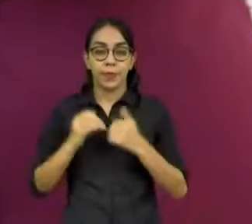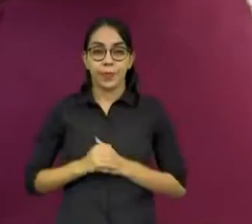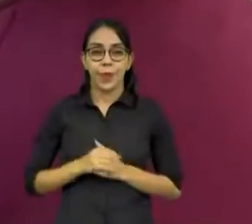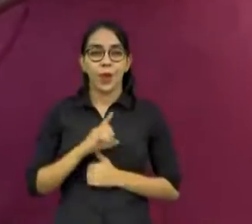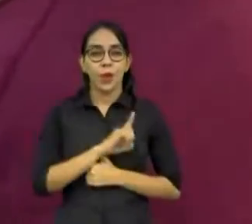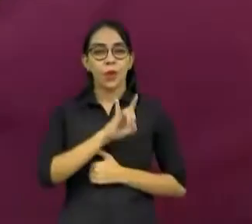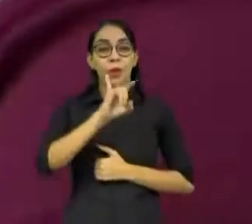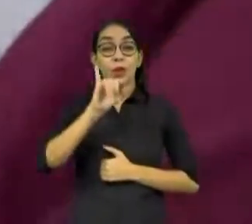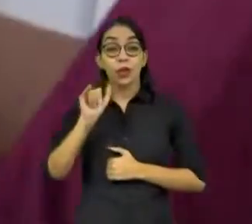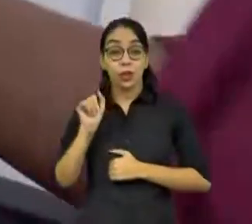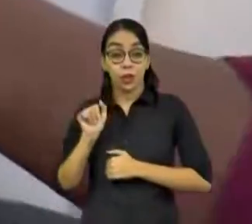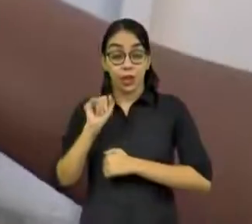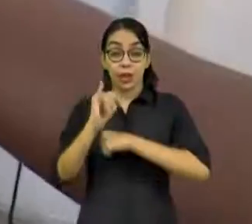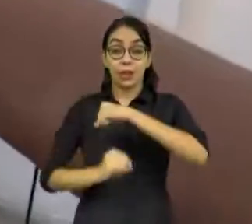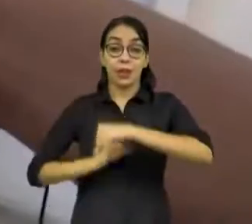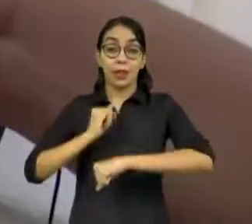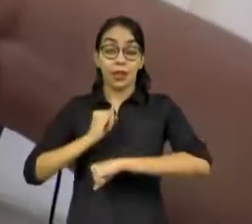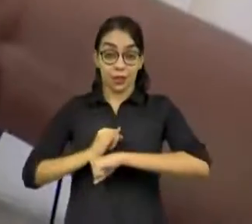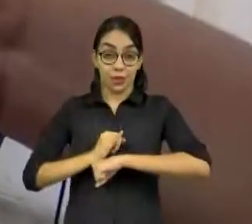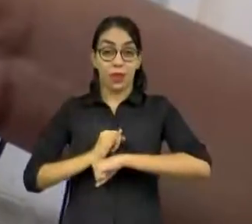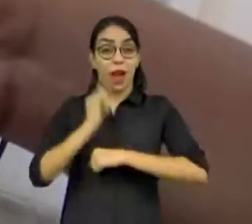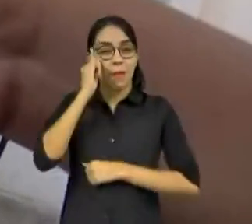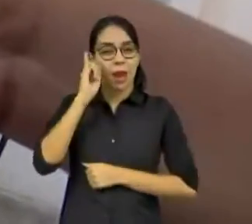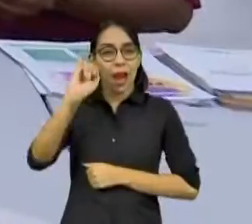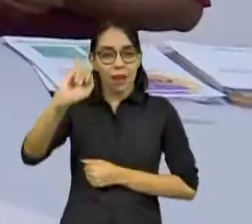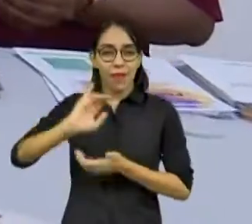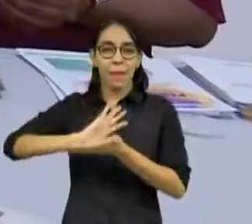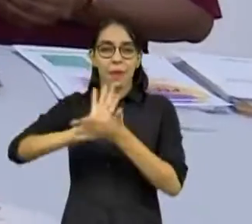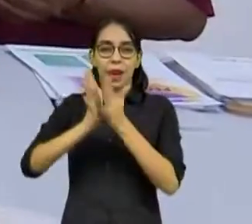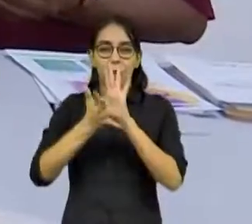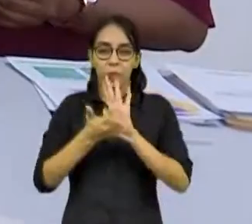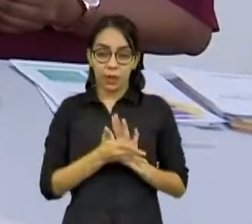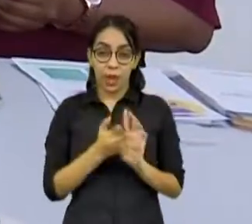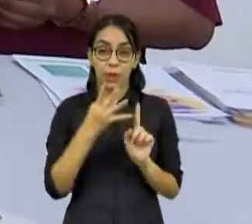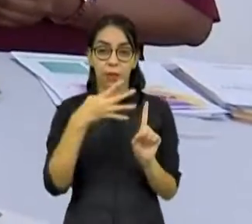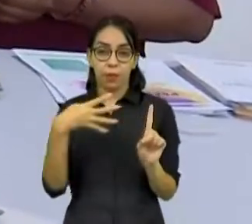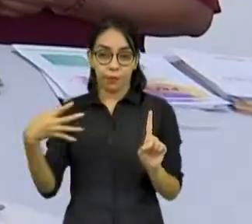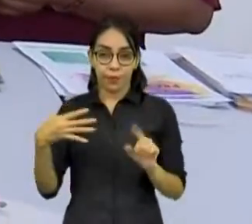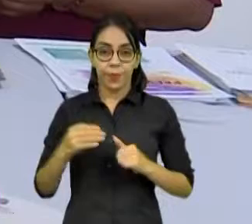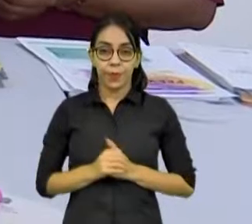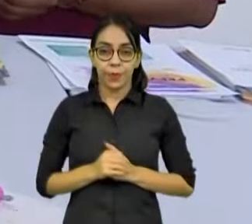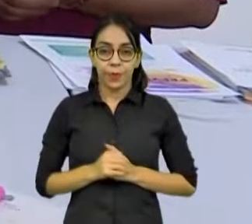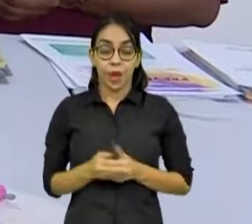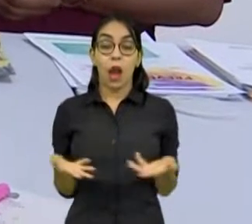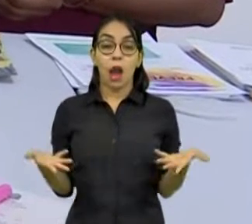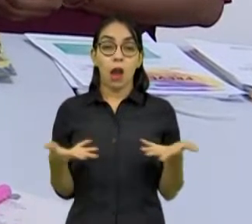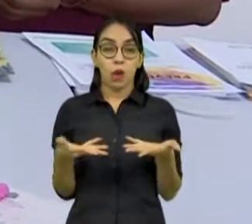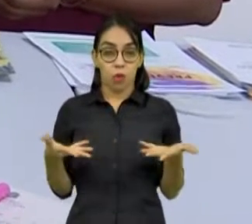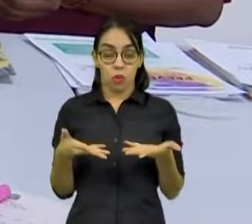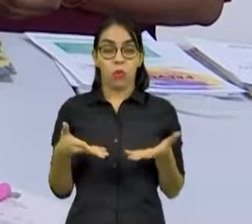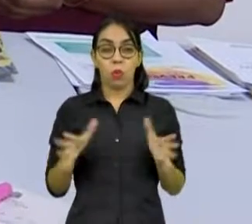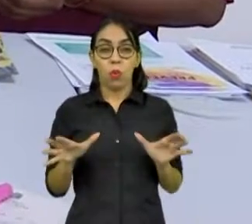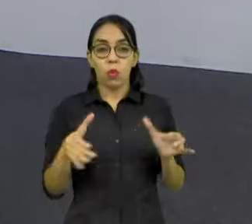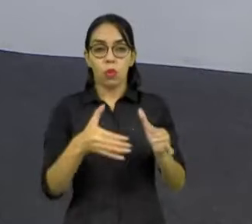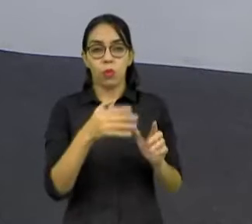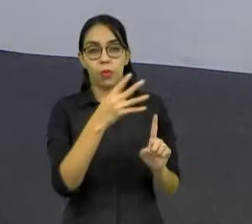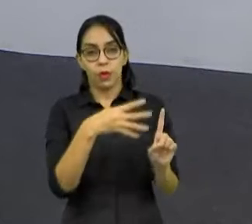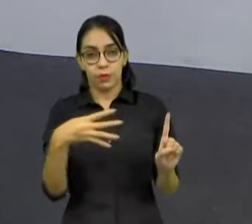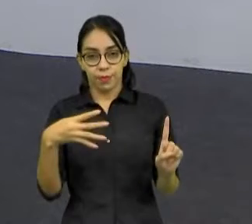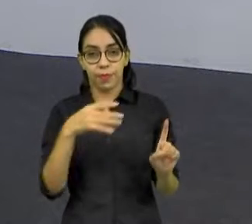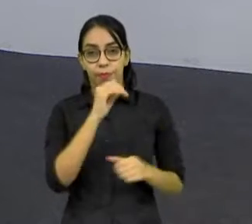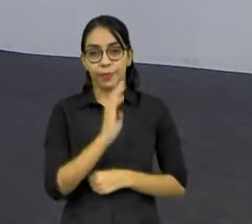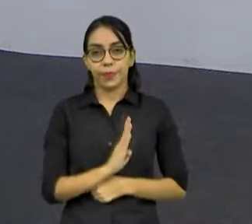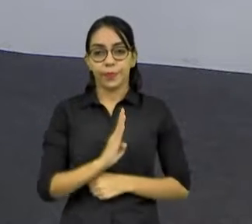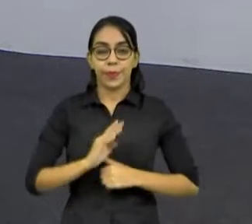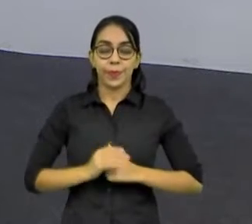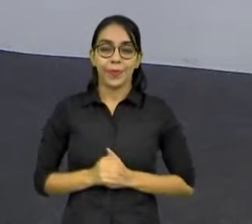Internacional contra a Homofobia, vamos destacar a luta no combate à violência ao público LGBTQIA+ no Brasil.